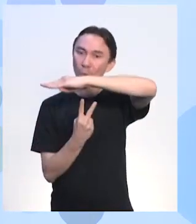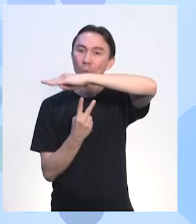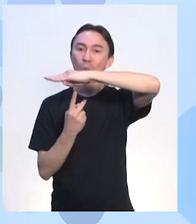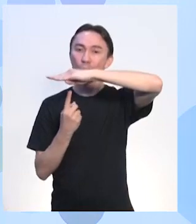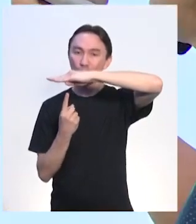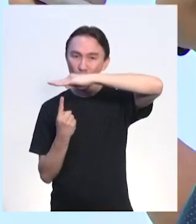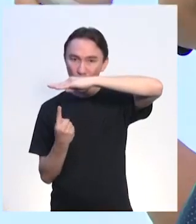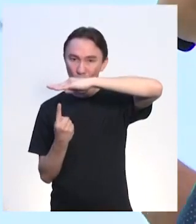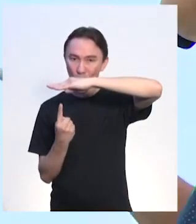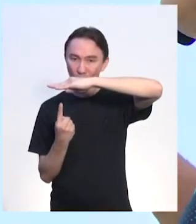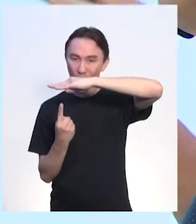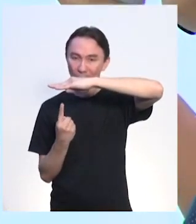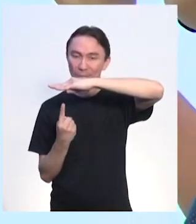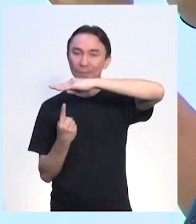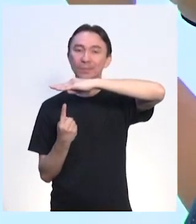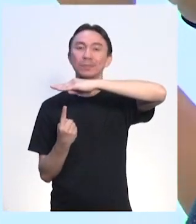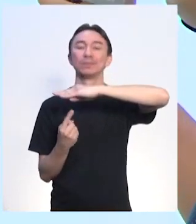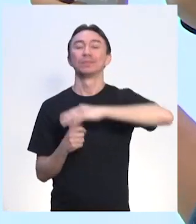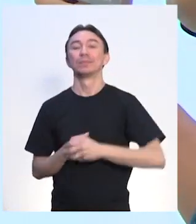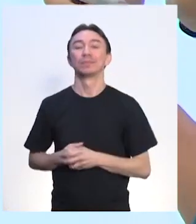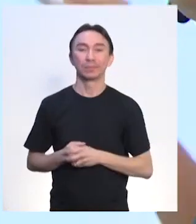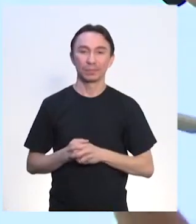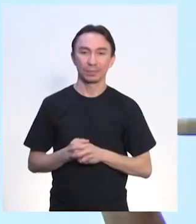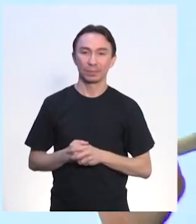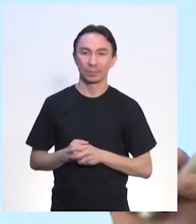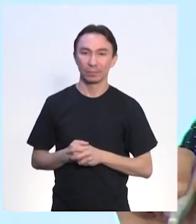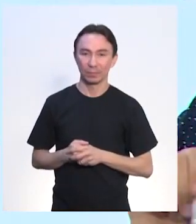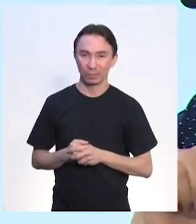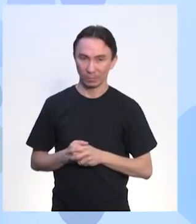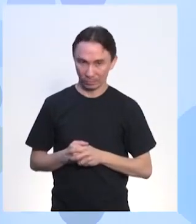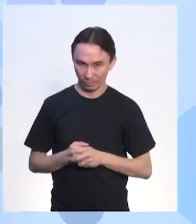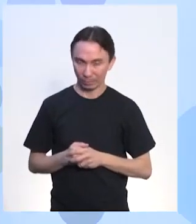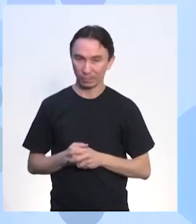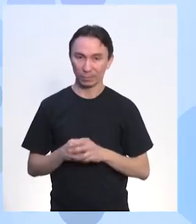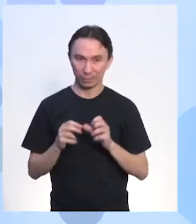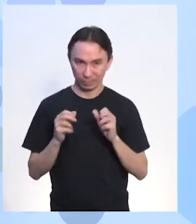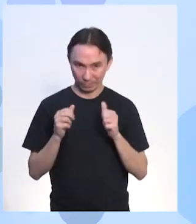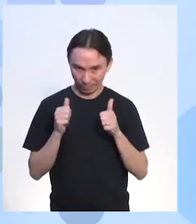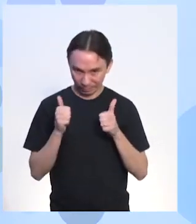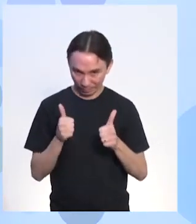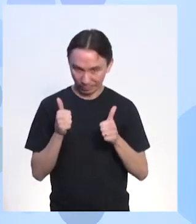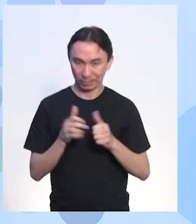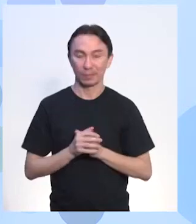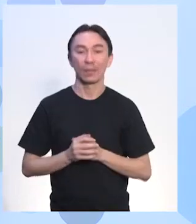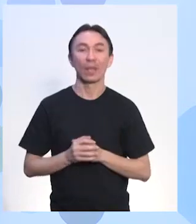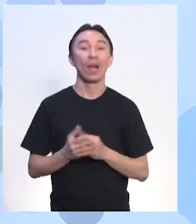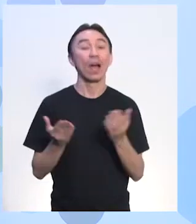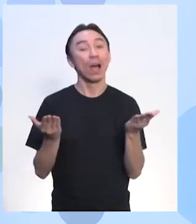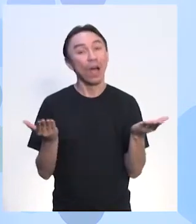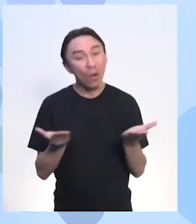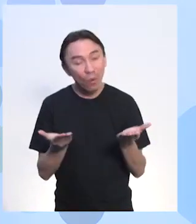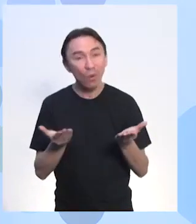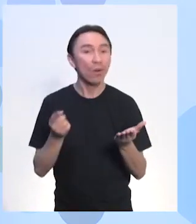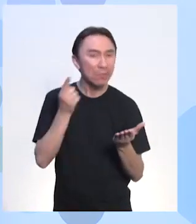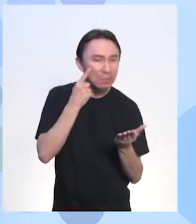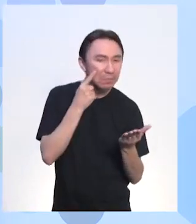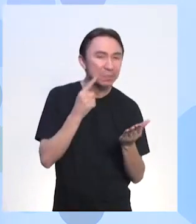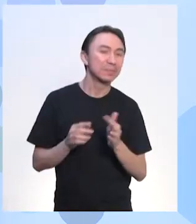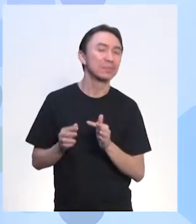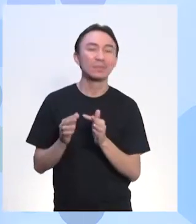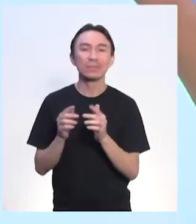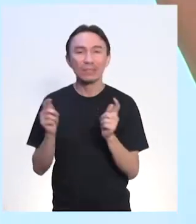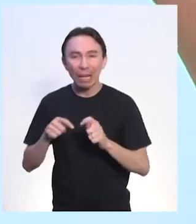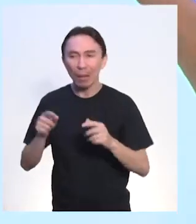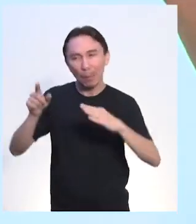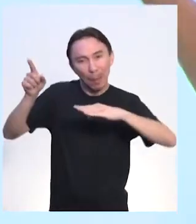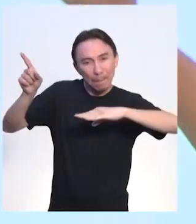uma multiplicação no 2 e termino no 1. Muito bem. Agora eu vou simplificar, porque eu acho